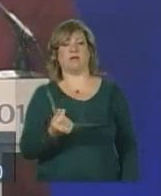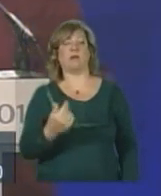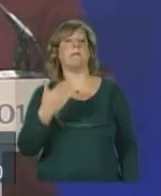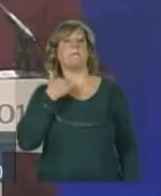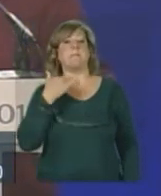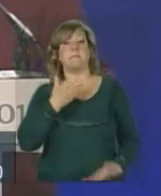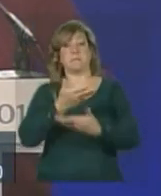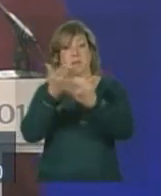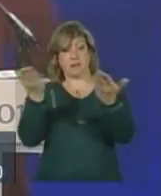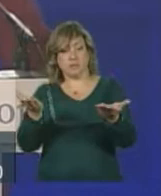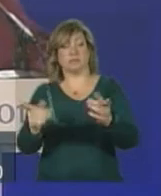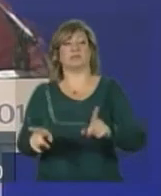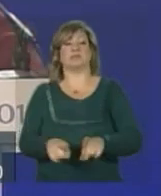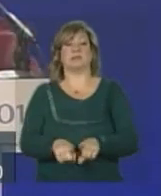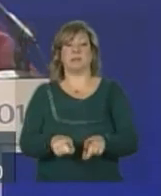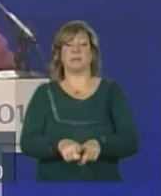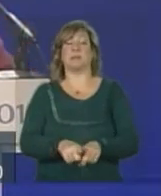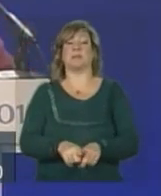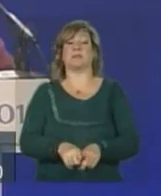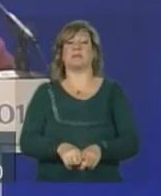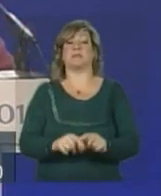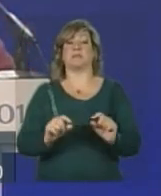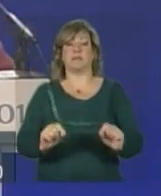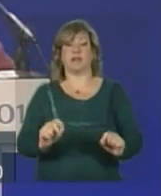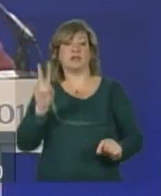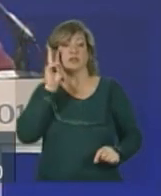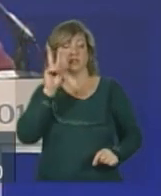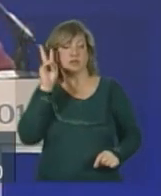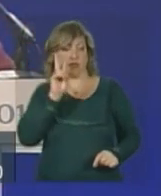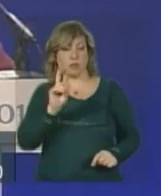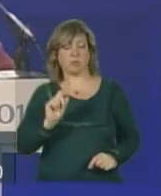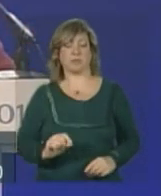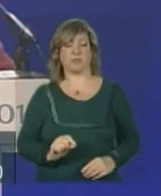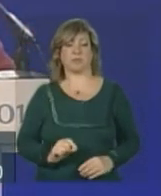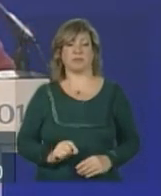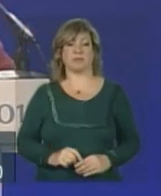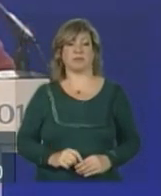bancos, mas também no que se refere aos chamados